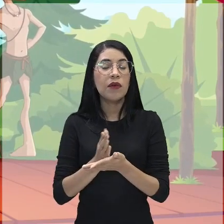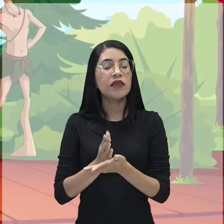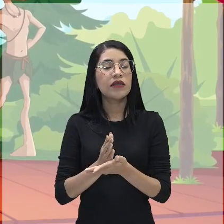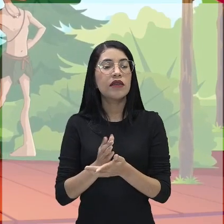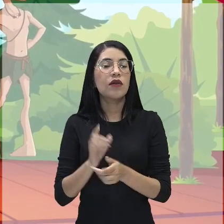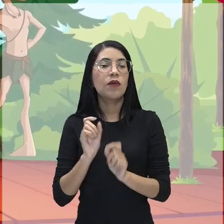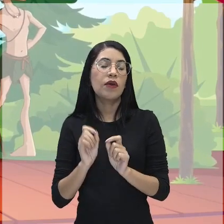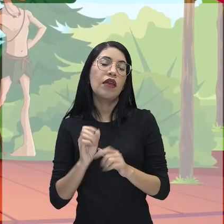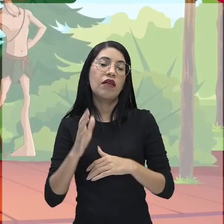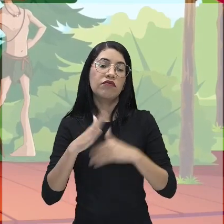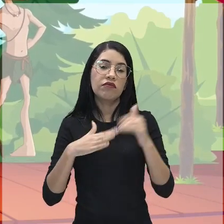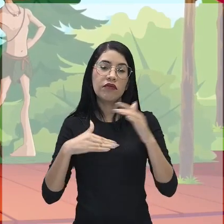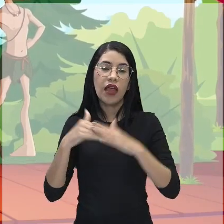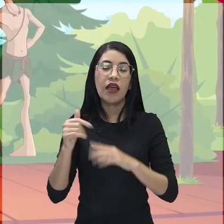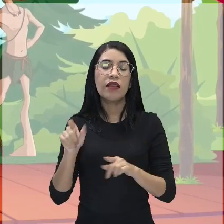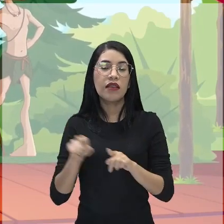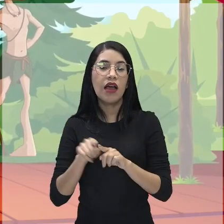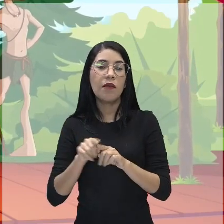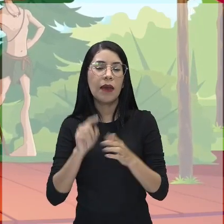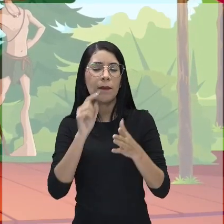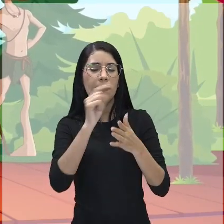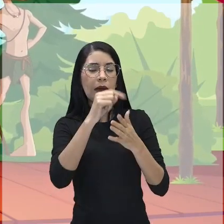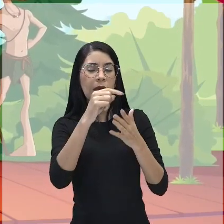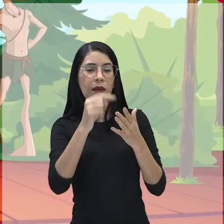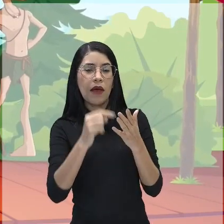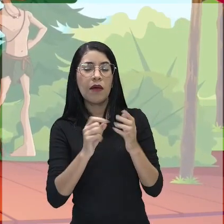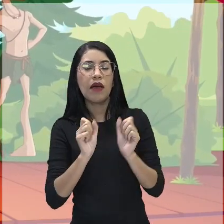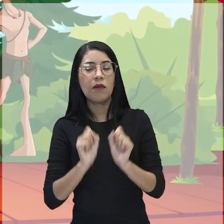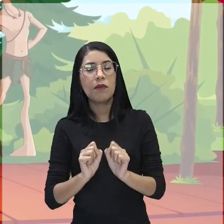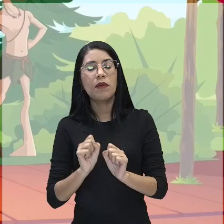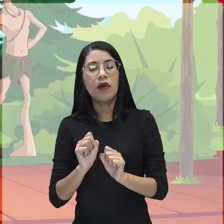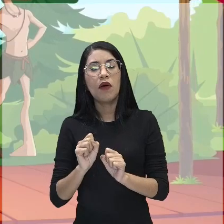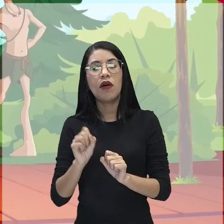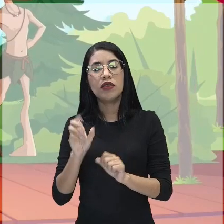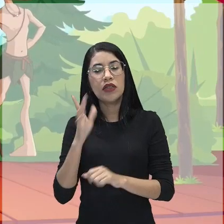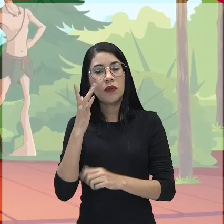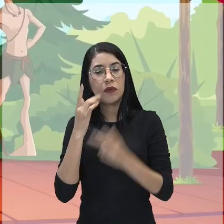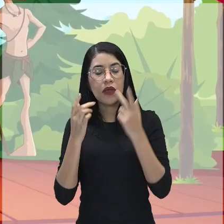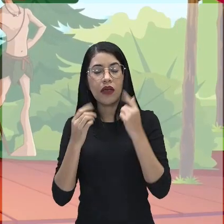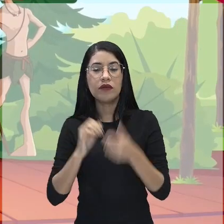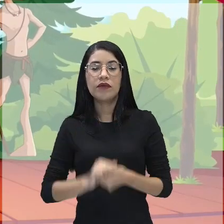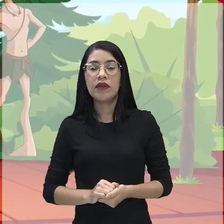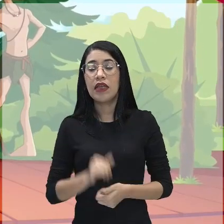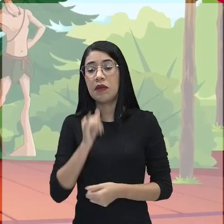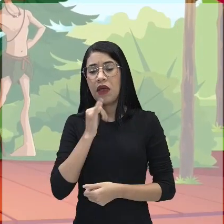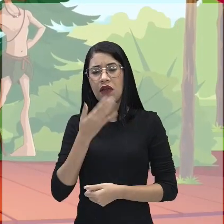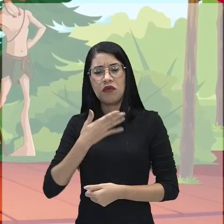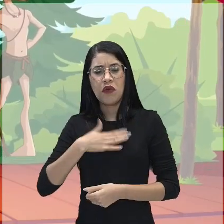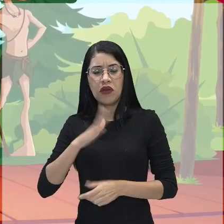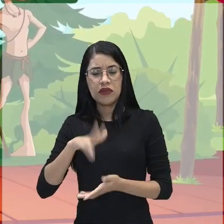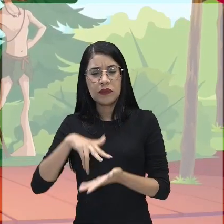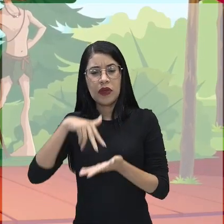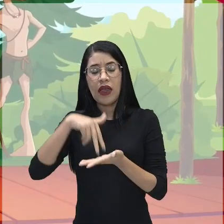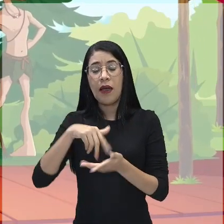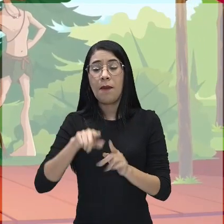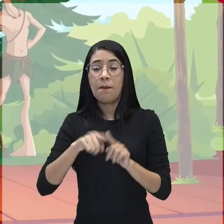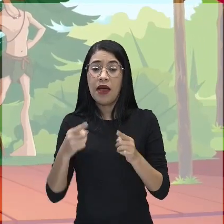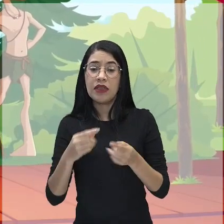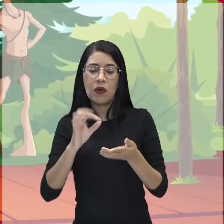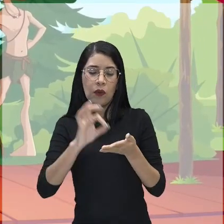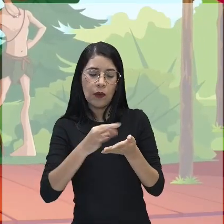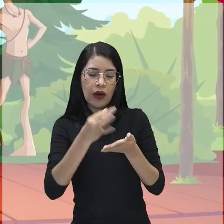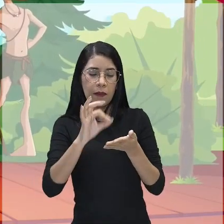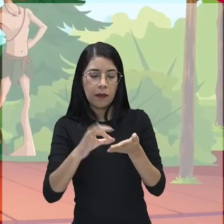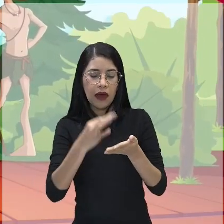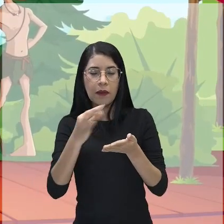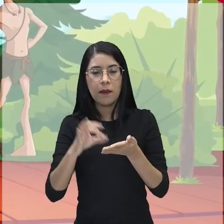outras funções, outros itens que podem ser trabalhados. Olha, eu não gosto de apresentar, mas eu gosto de costurar, de criar